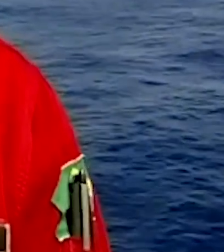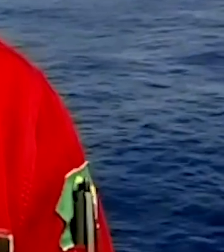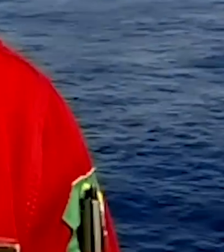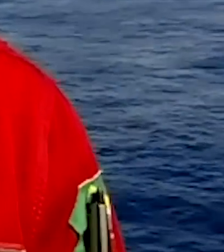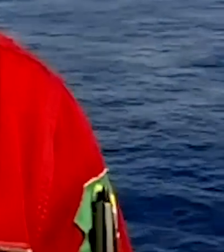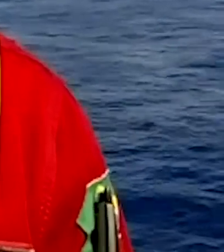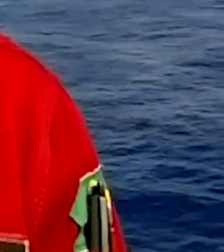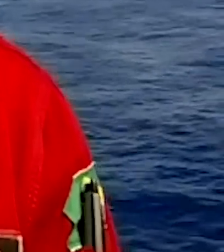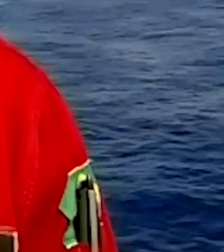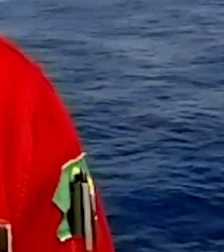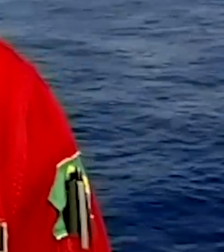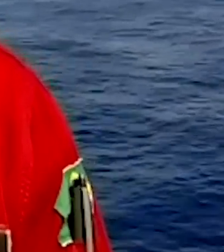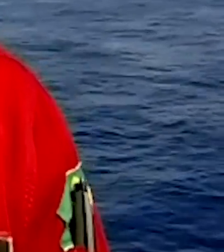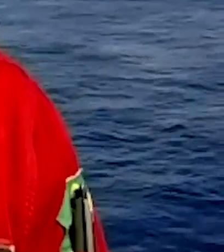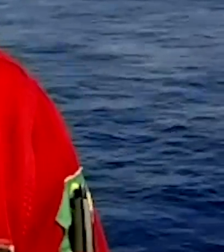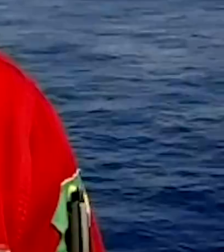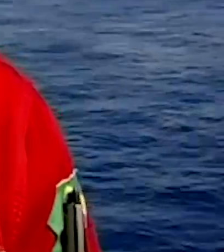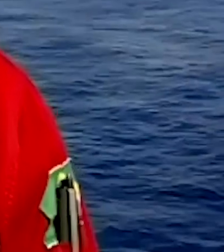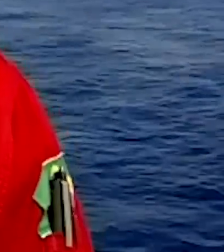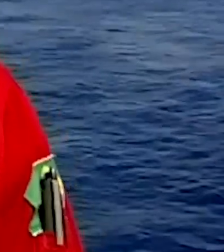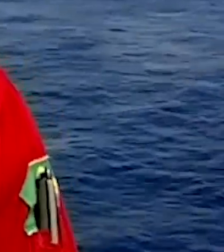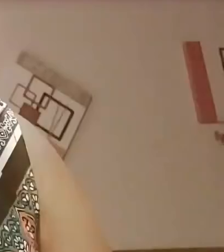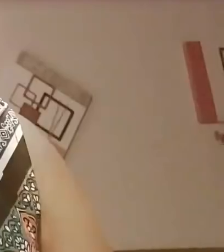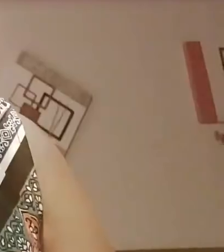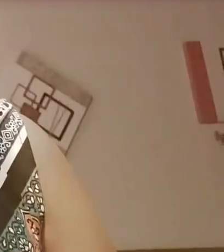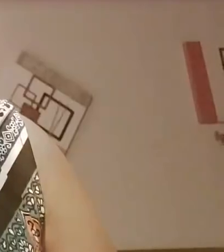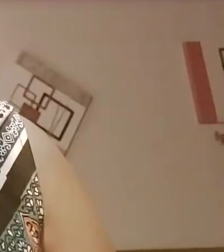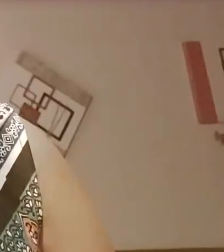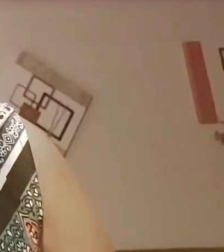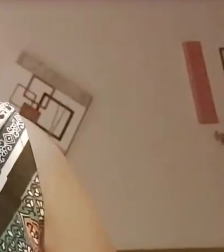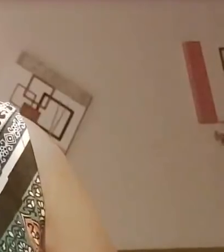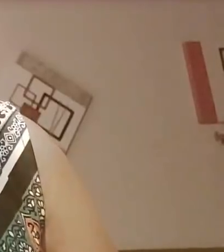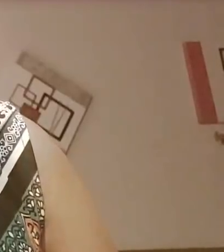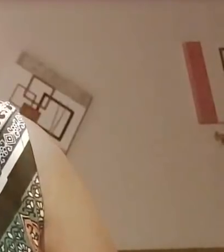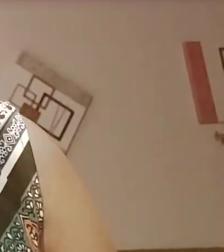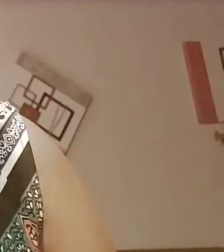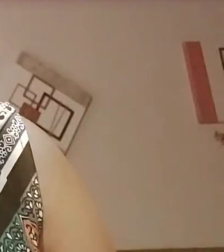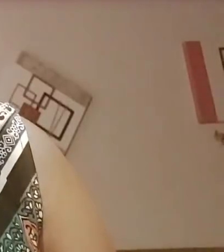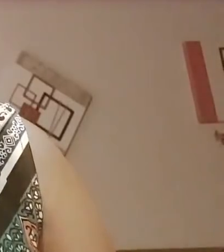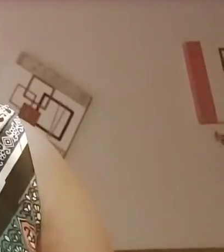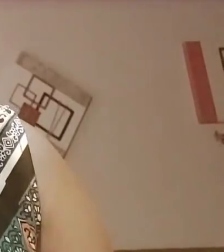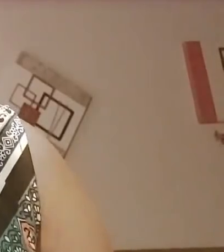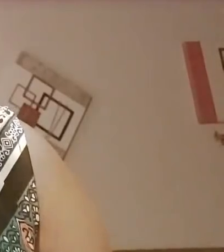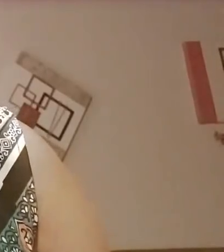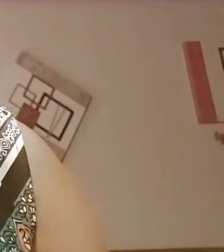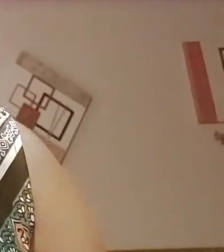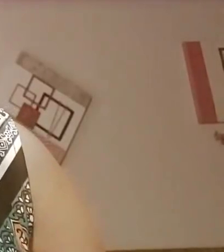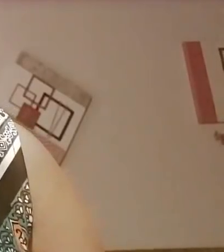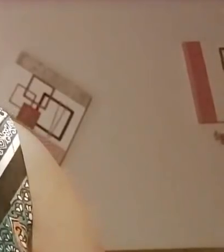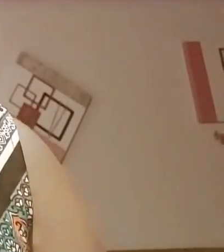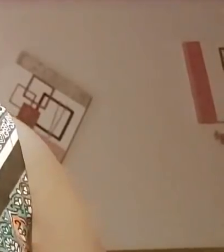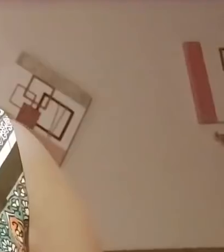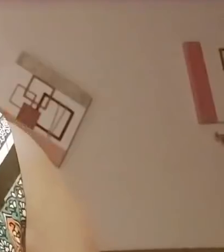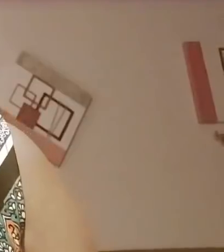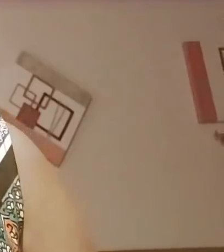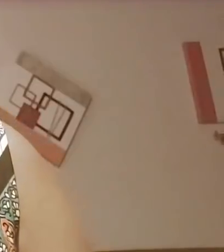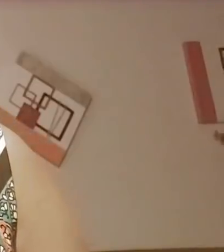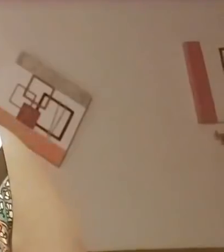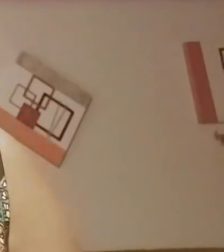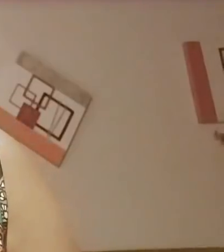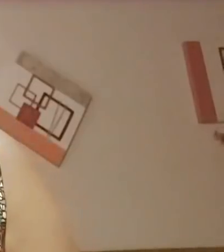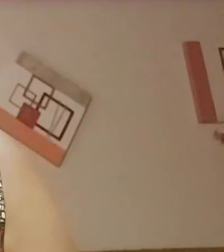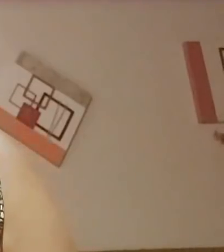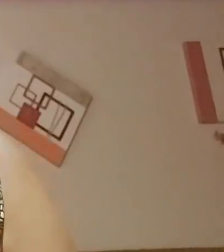Somos família IBMEA, vai passar. Somos família IBMEA,